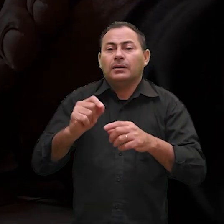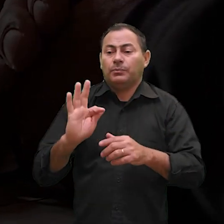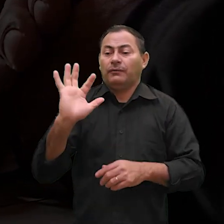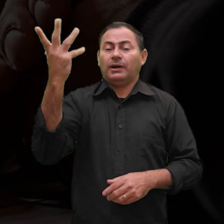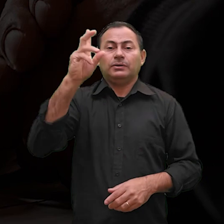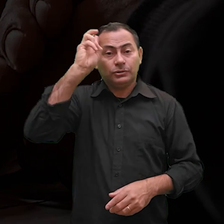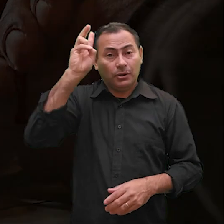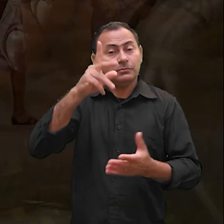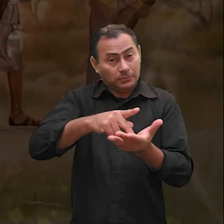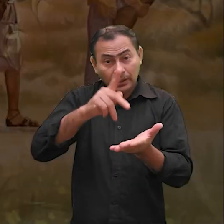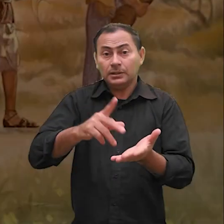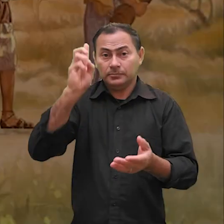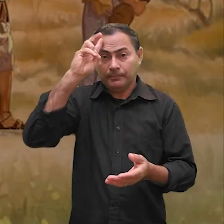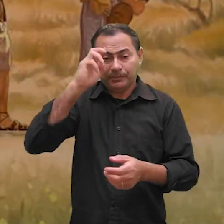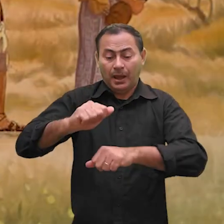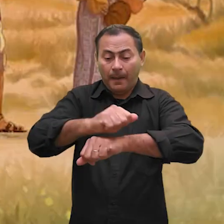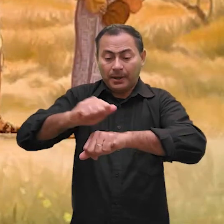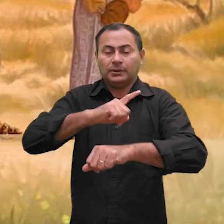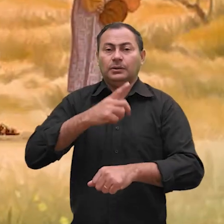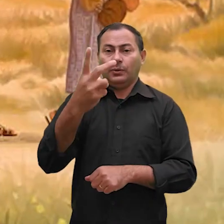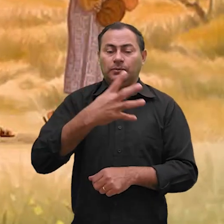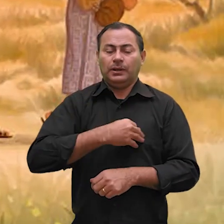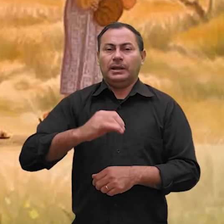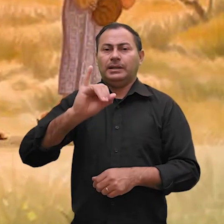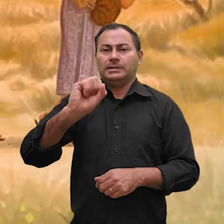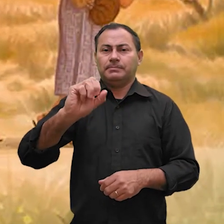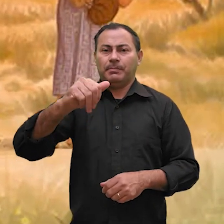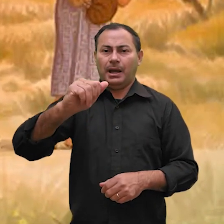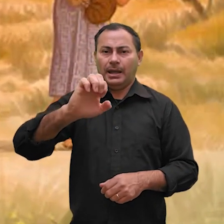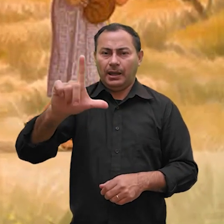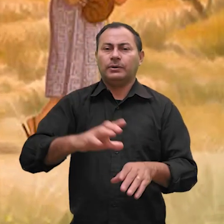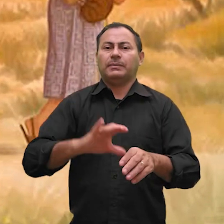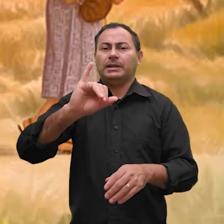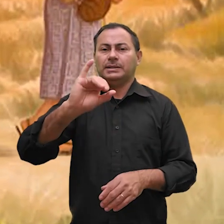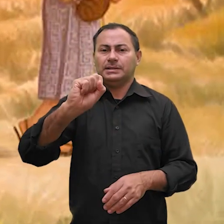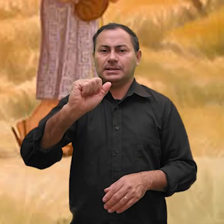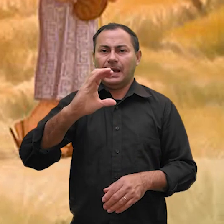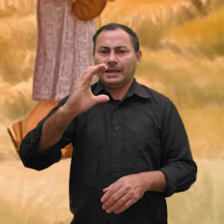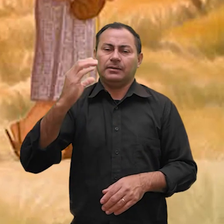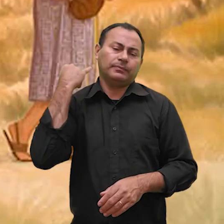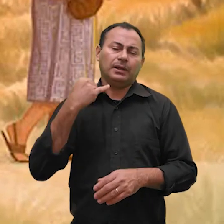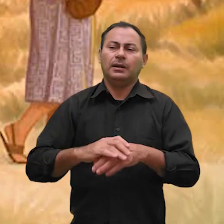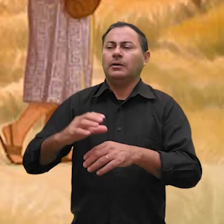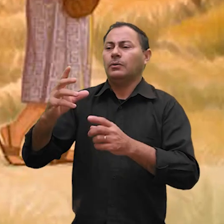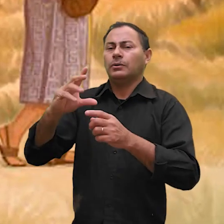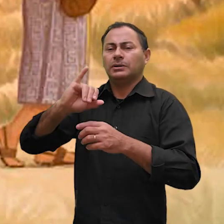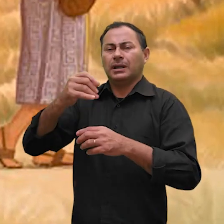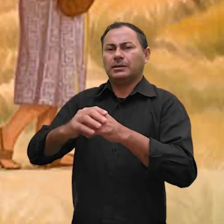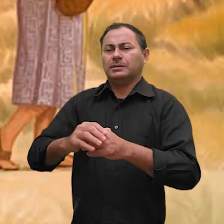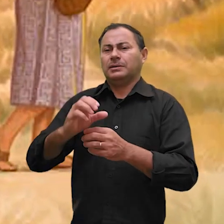de que aquele fato é histórico. Abraão teve 2 filhos, Ismael e Isaque. Ismael tornou-se o pai dos árabes e